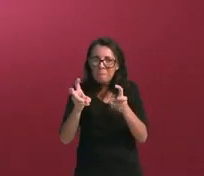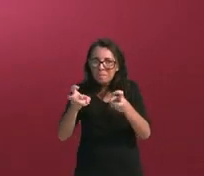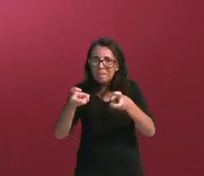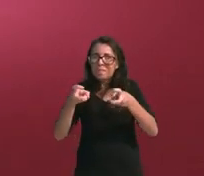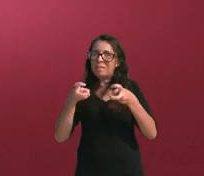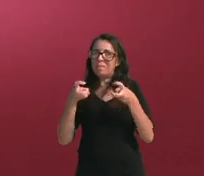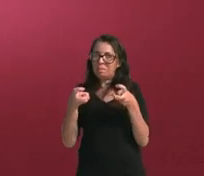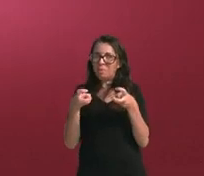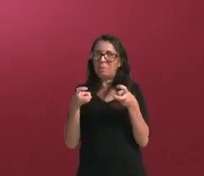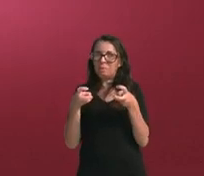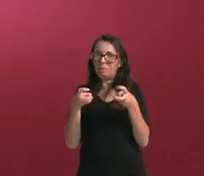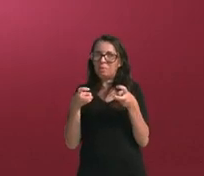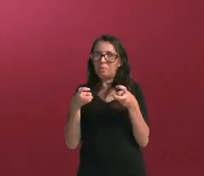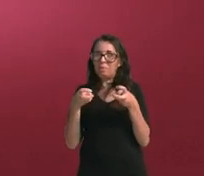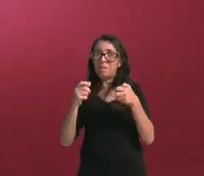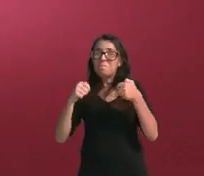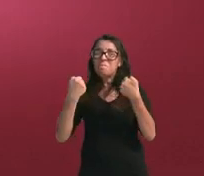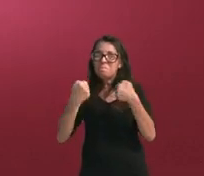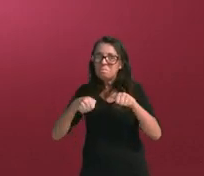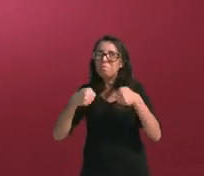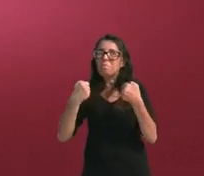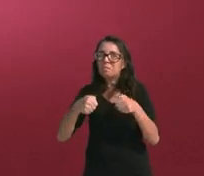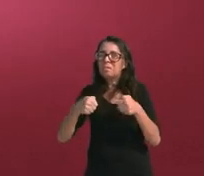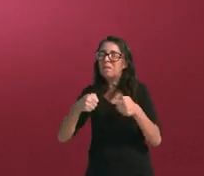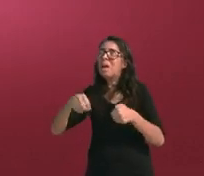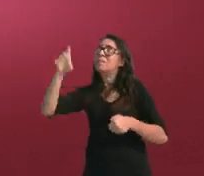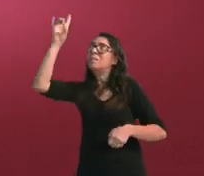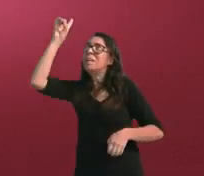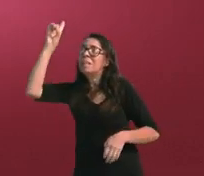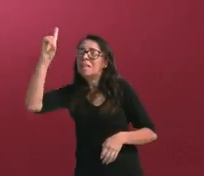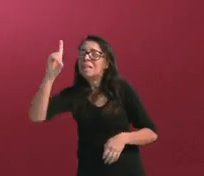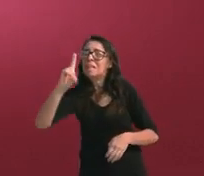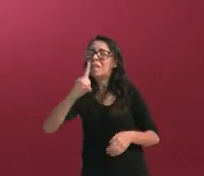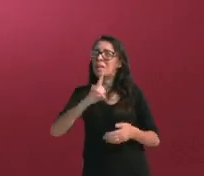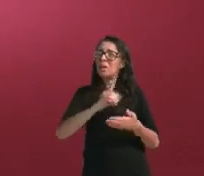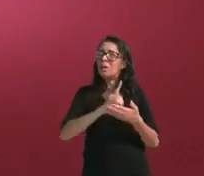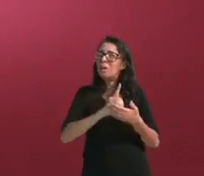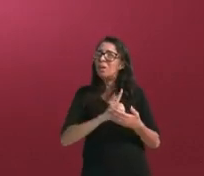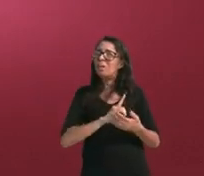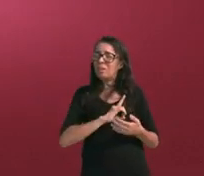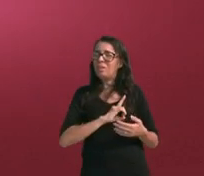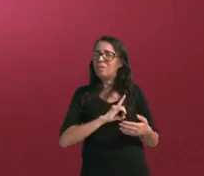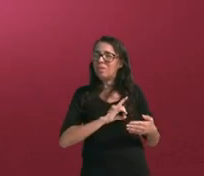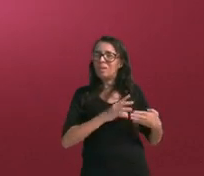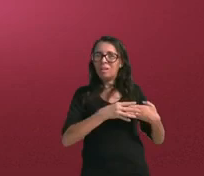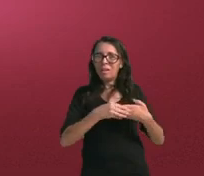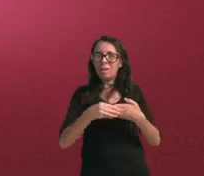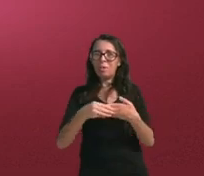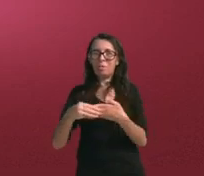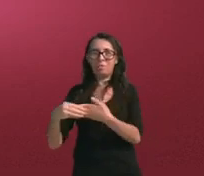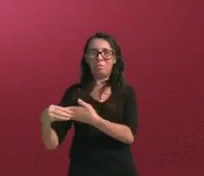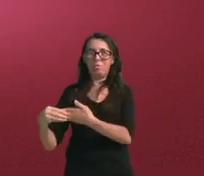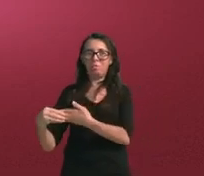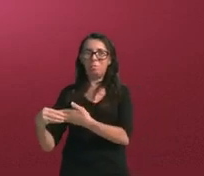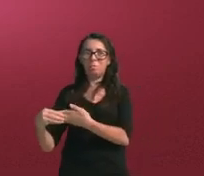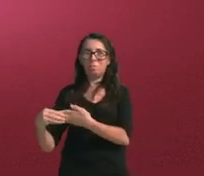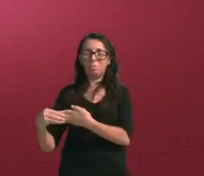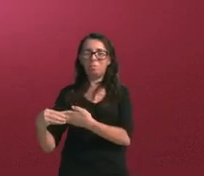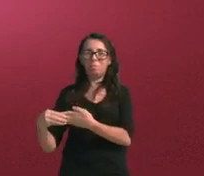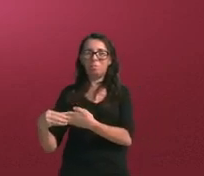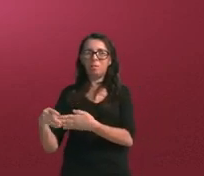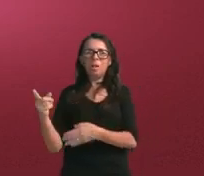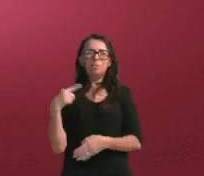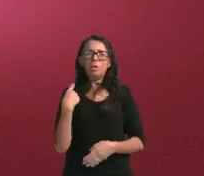é. Nós temos que acreditar que Deus é o Criador, é o Todo-Poderoso, é o que está em todos os lugares e é o